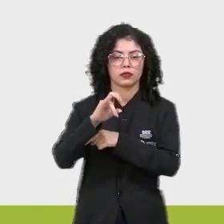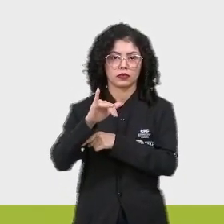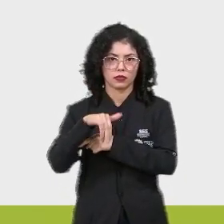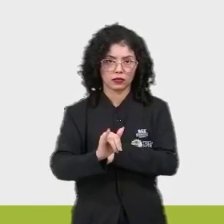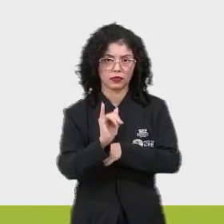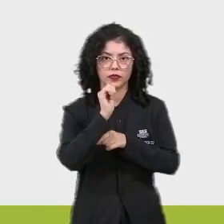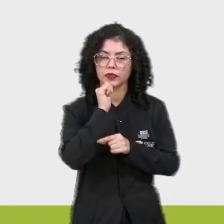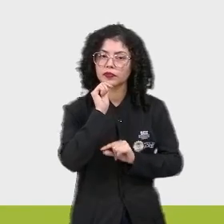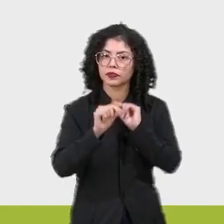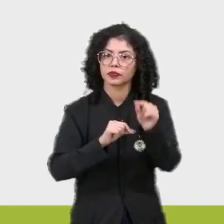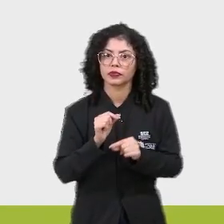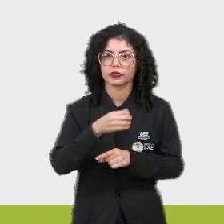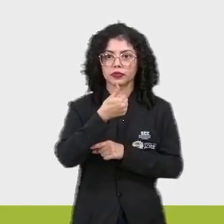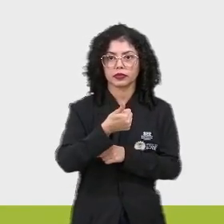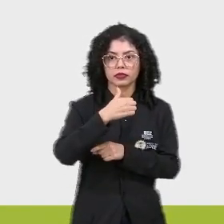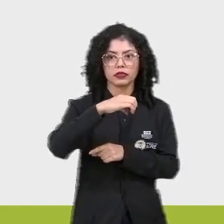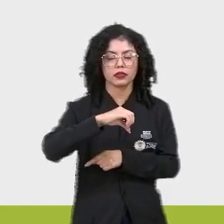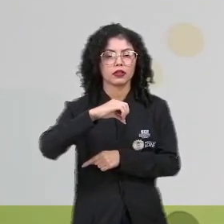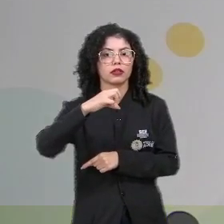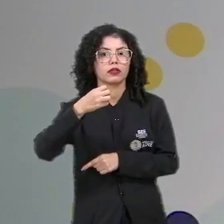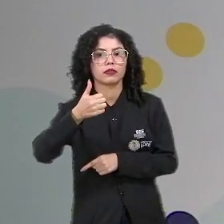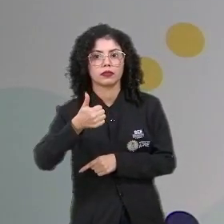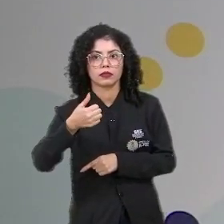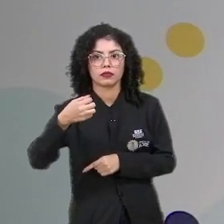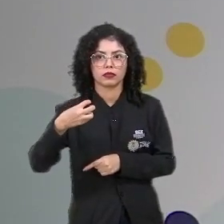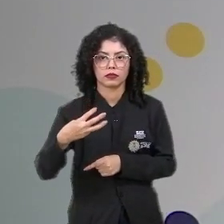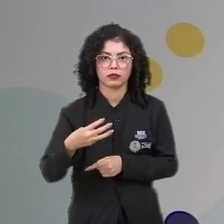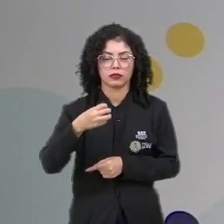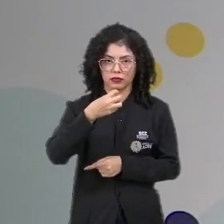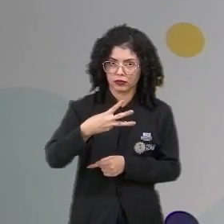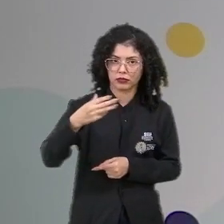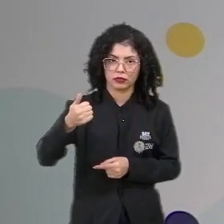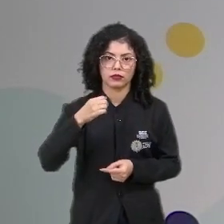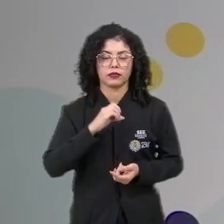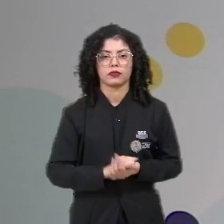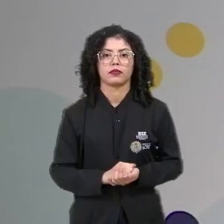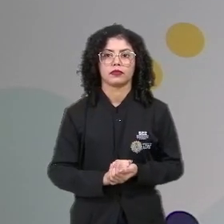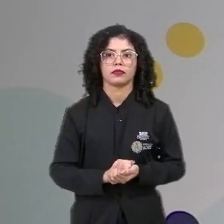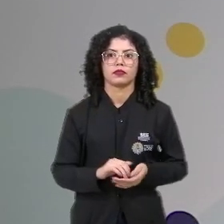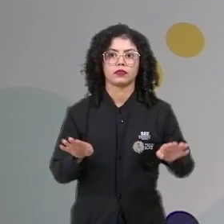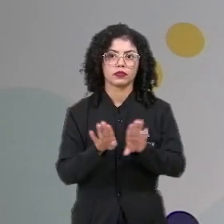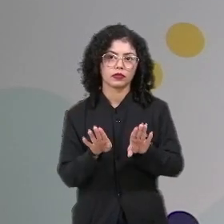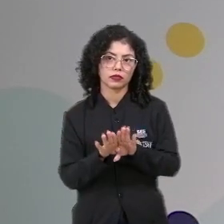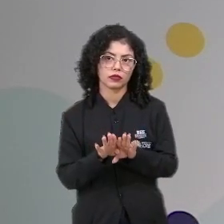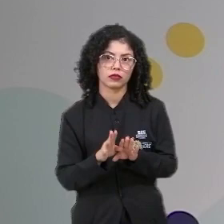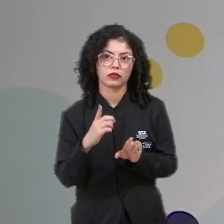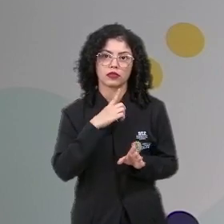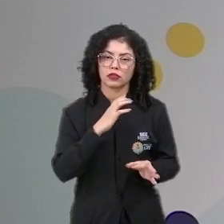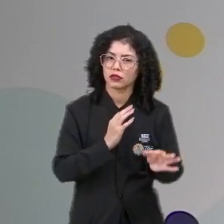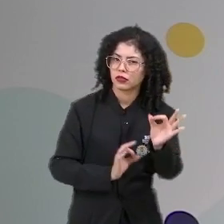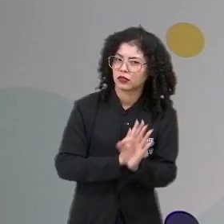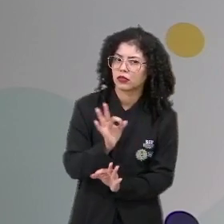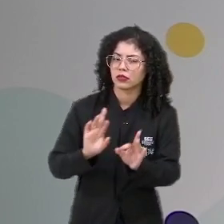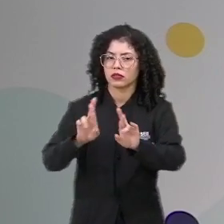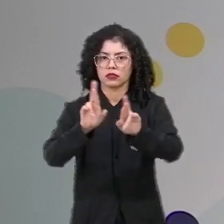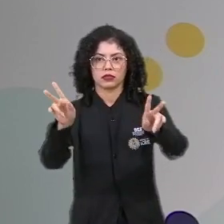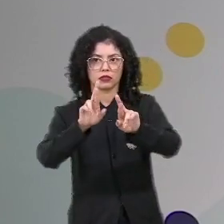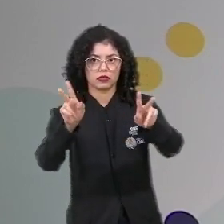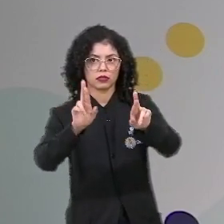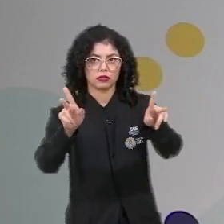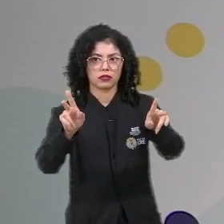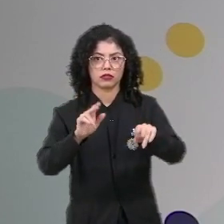no ano de 1930. Se vocês observarem aí, há uma certa